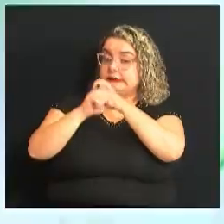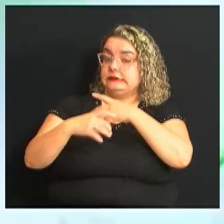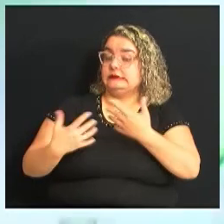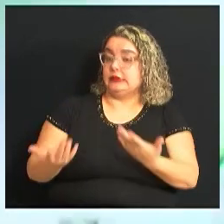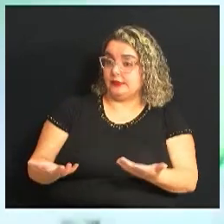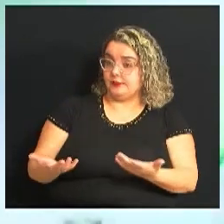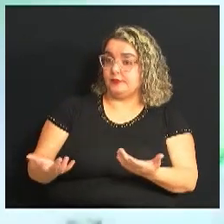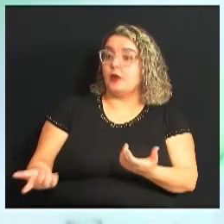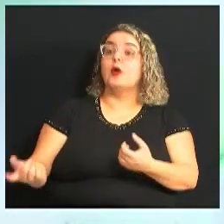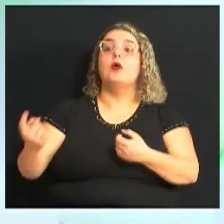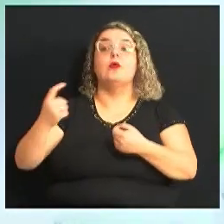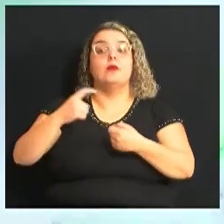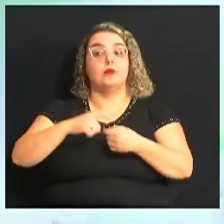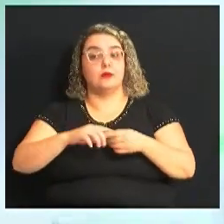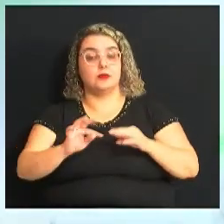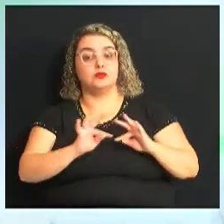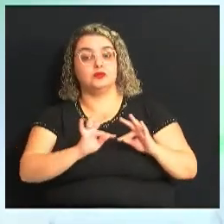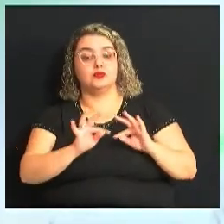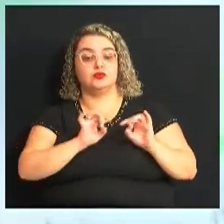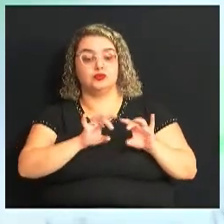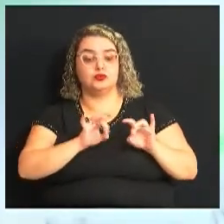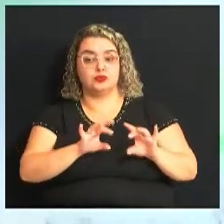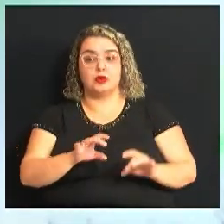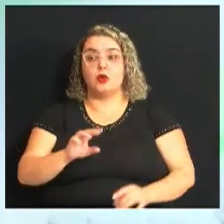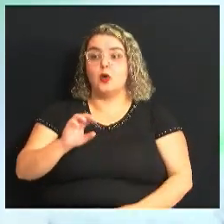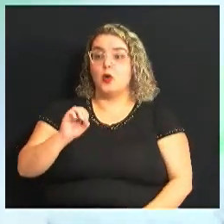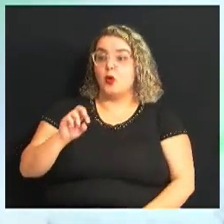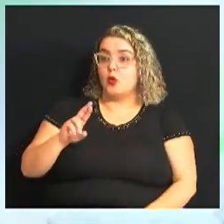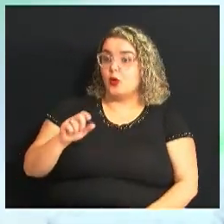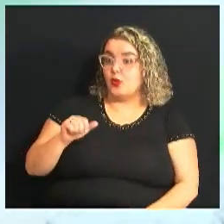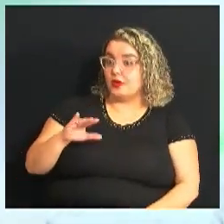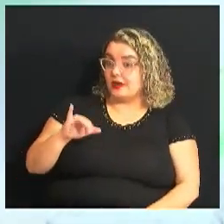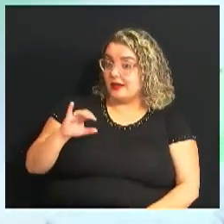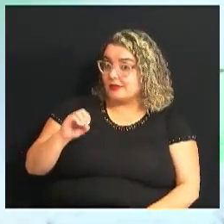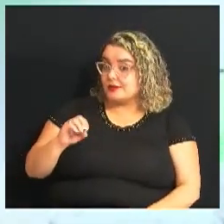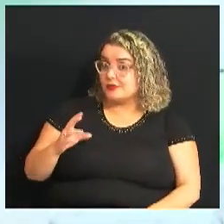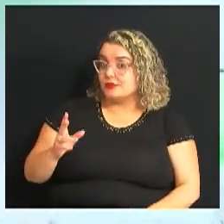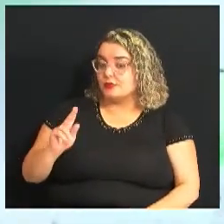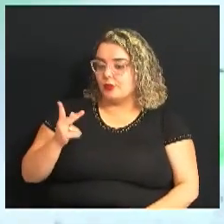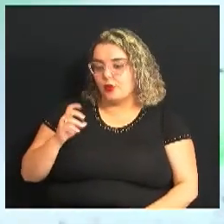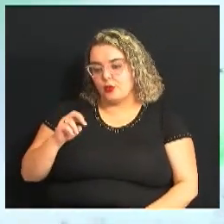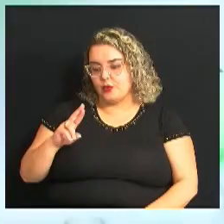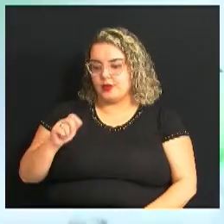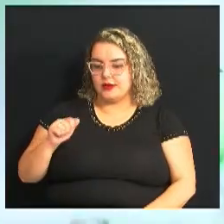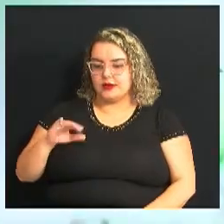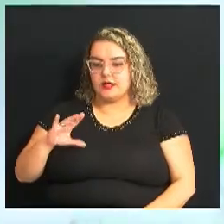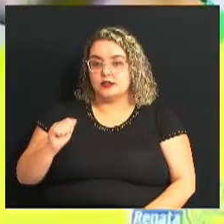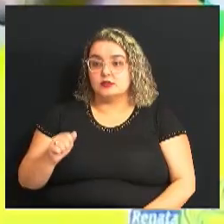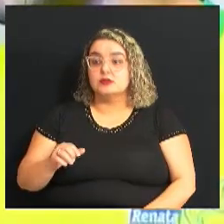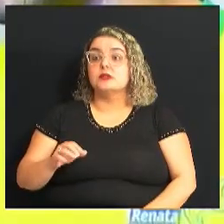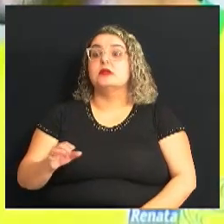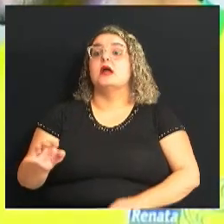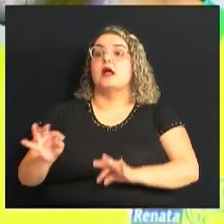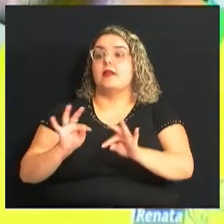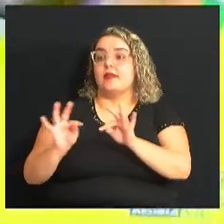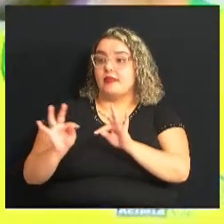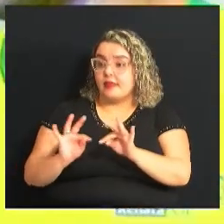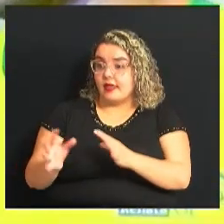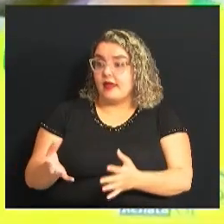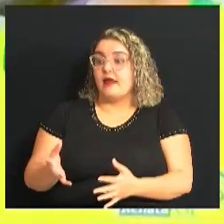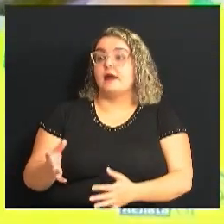o retorno do técnico Horácio de Léo, que ainda faz parte da comissão técnica da seleção argentina, e de